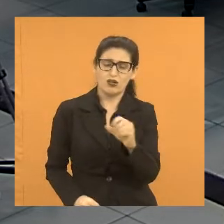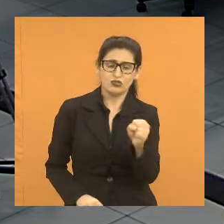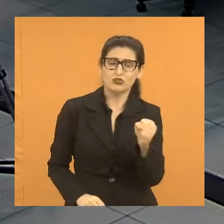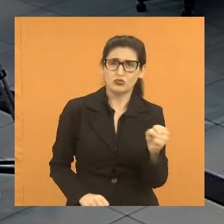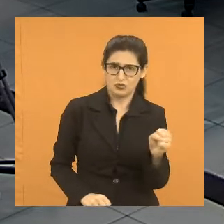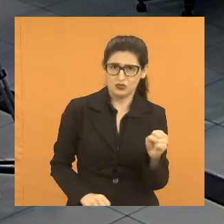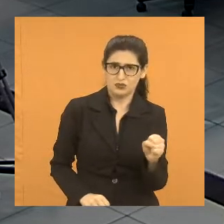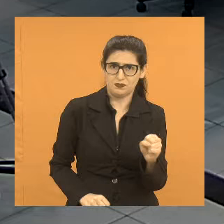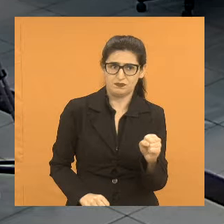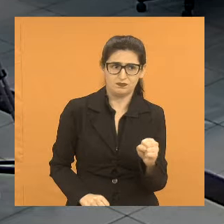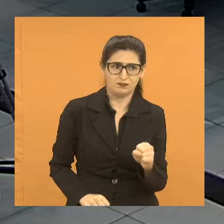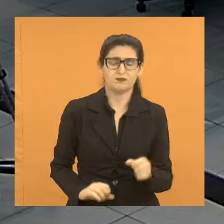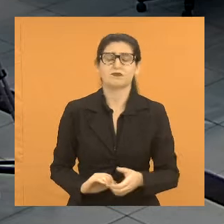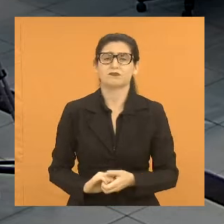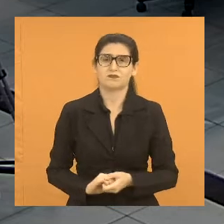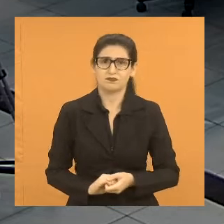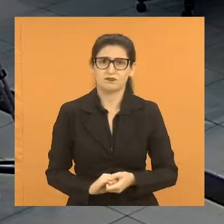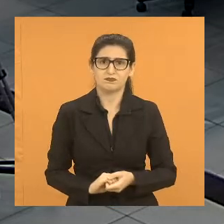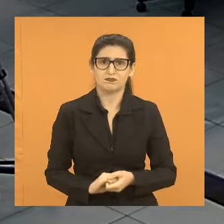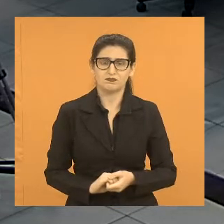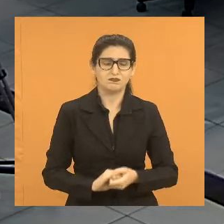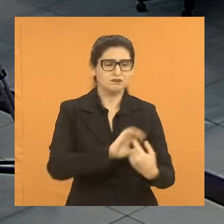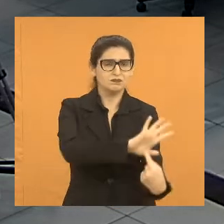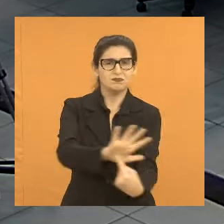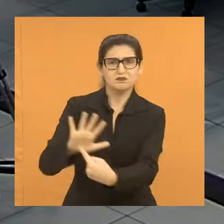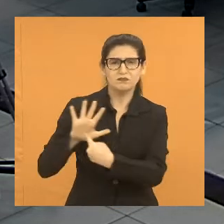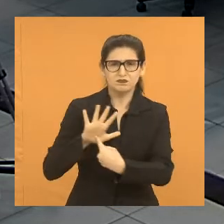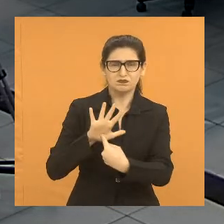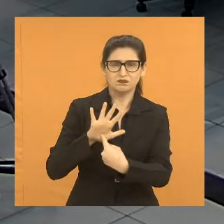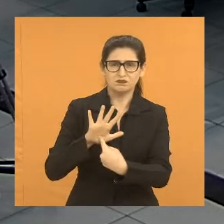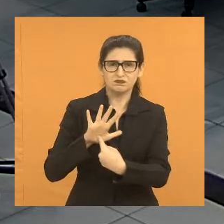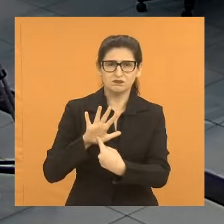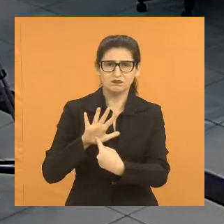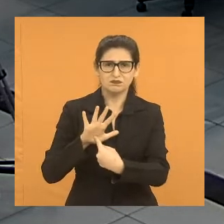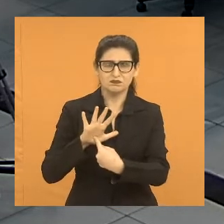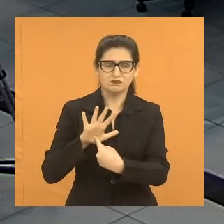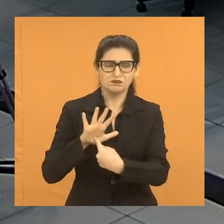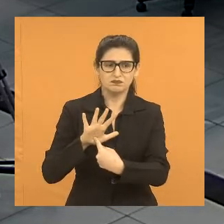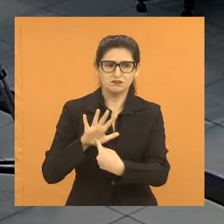passar. Seguimos com a identificação municipal.